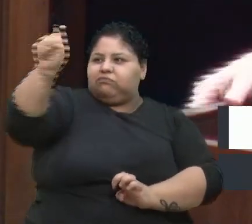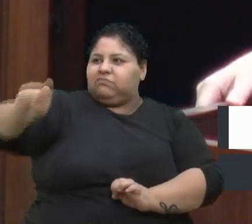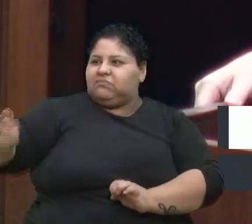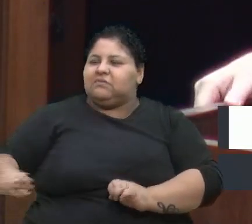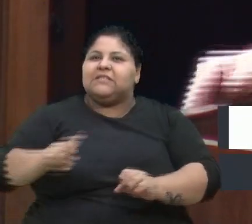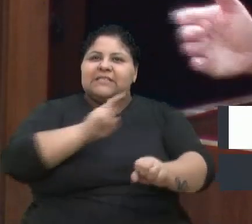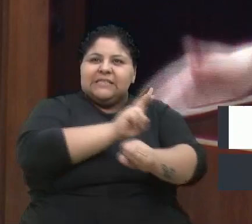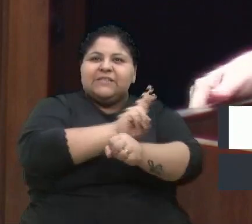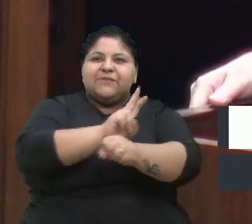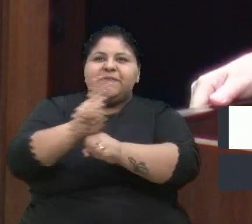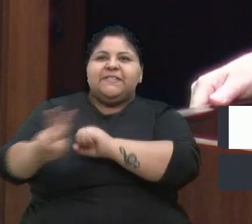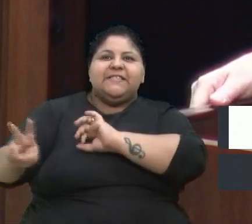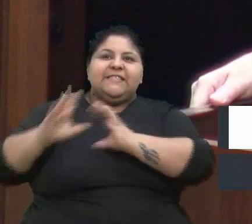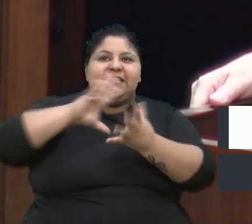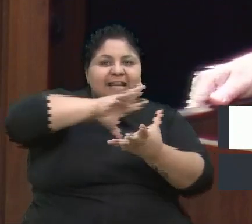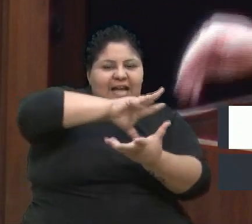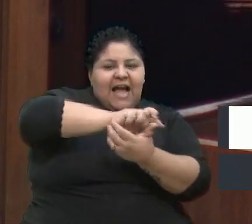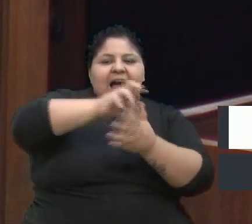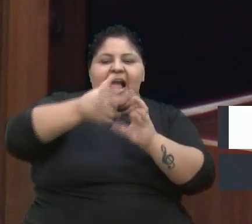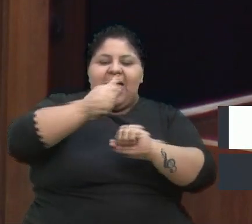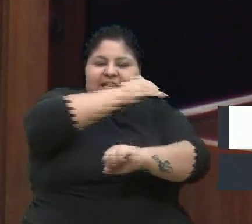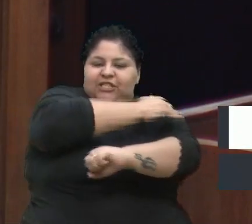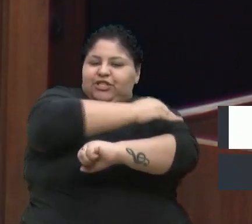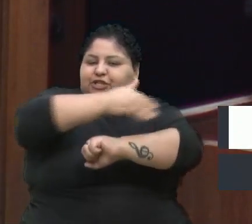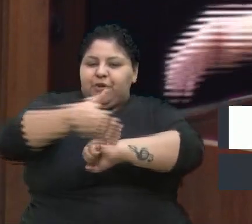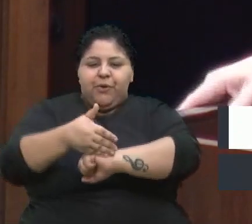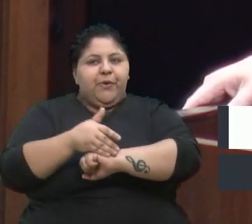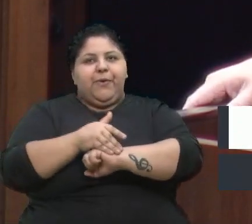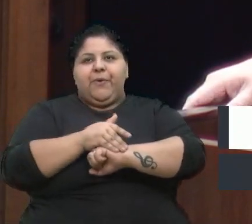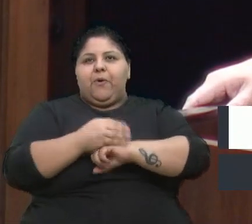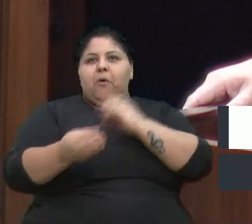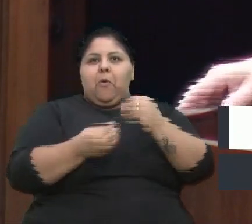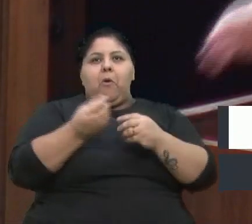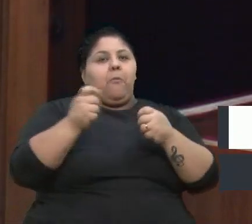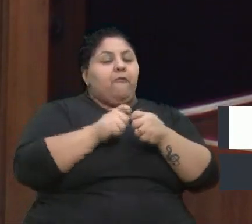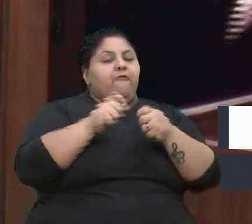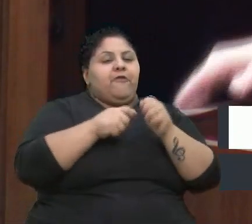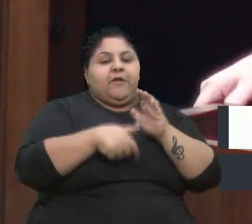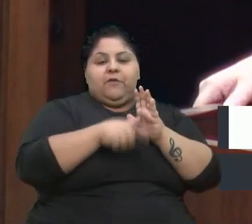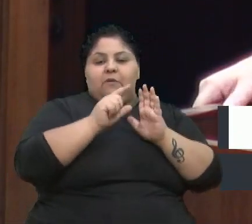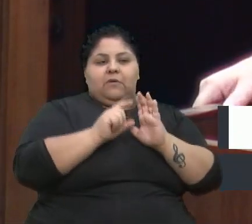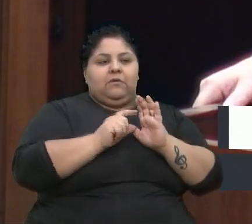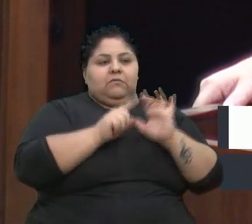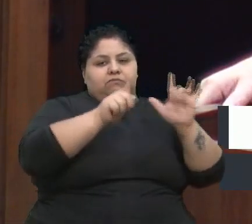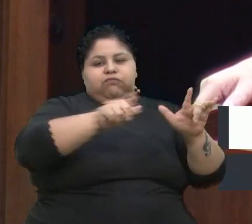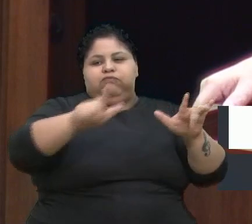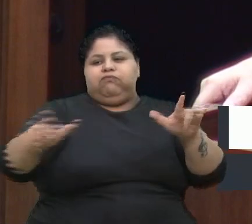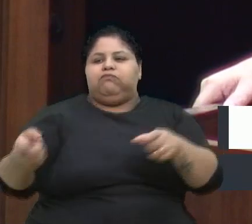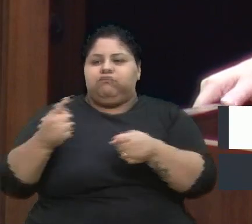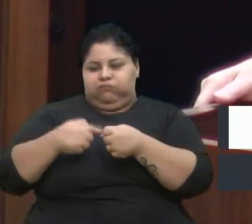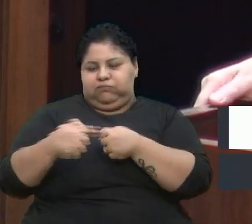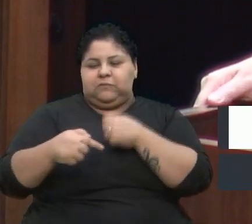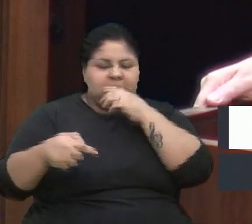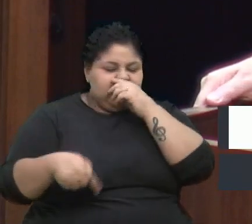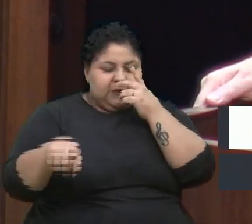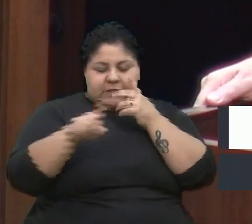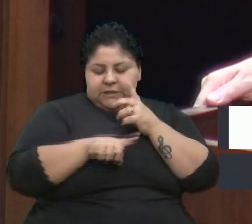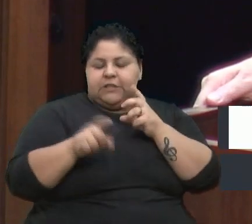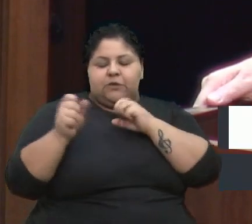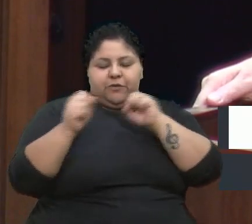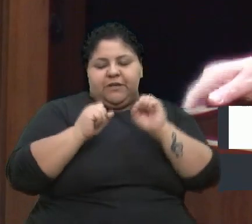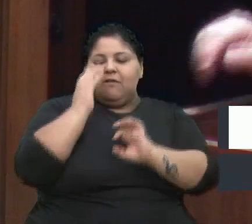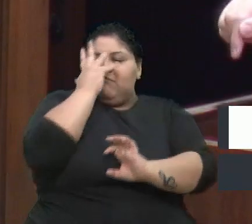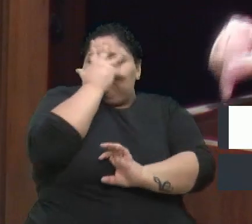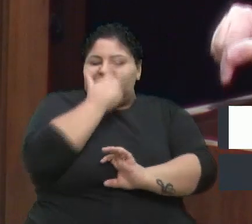a arte de rua, a arte popular, assim como foi feito em outros pontos da cidade. A gente poderia embelezar cada vez